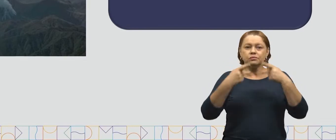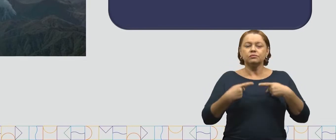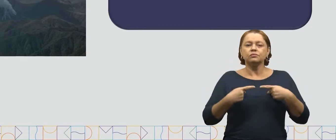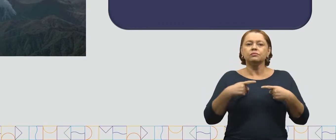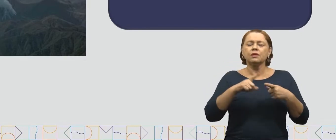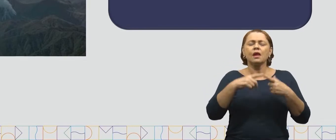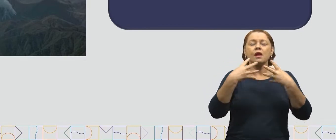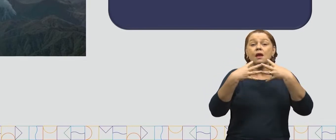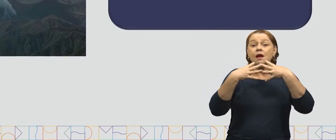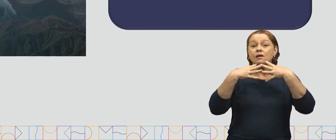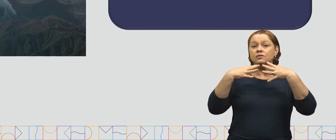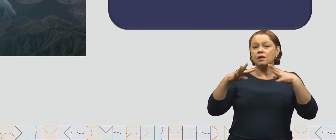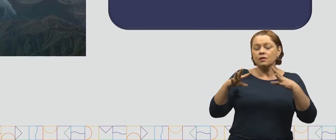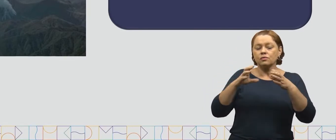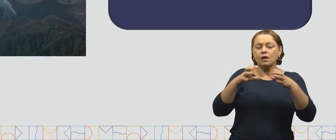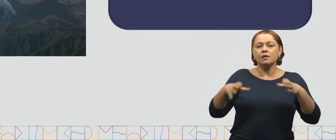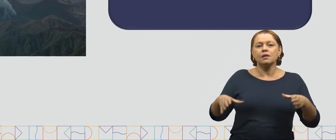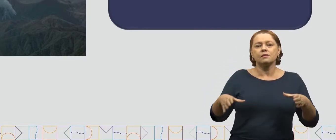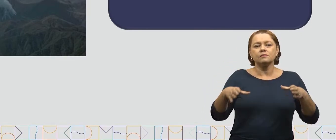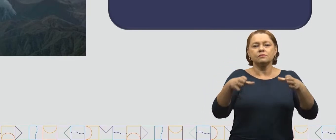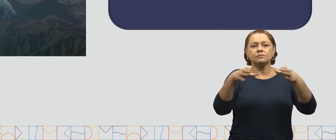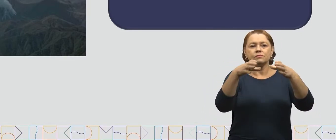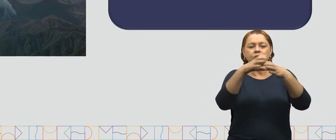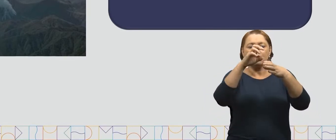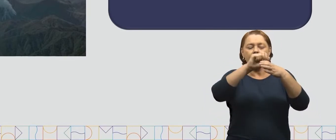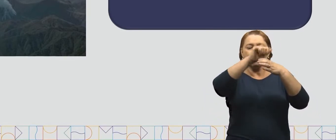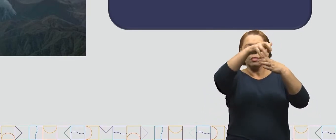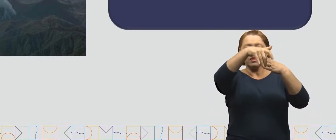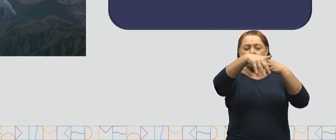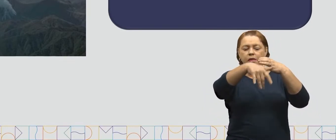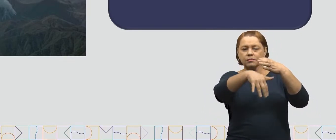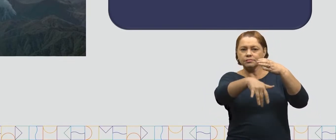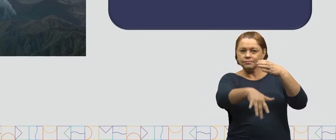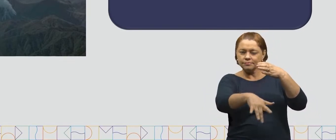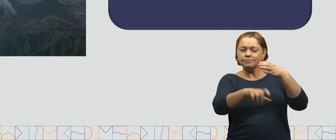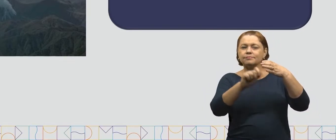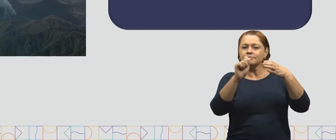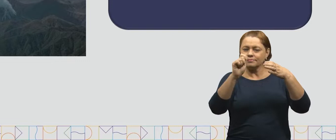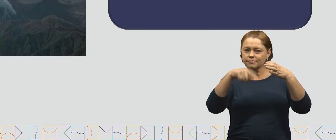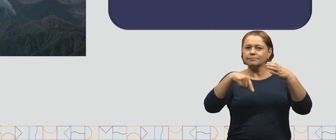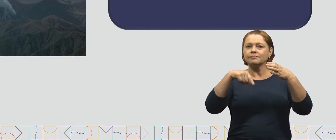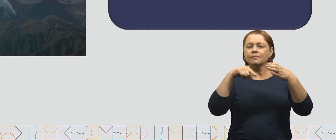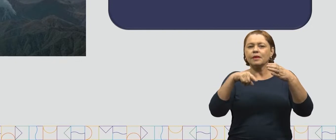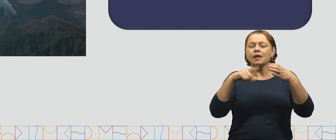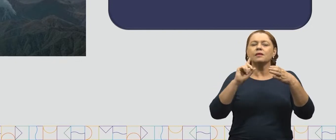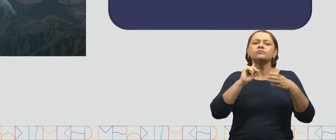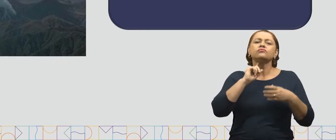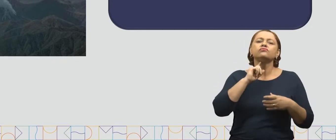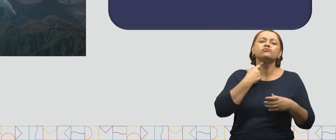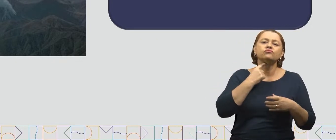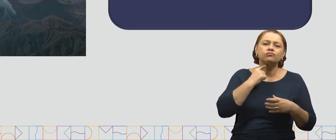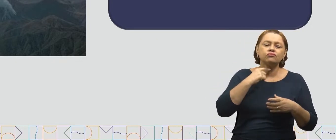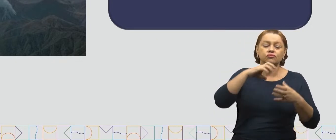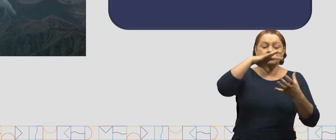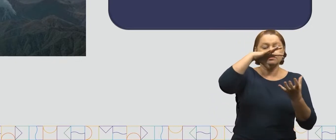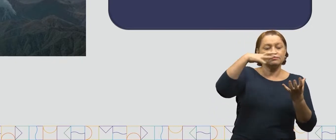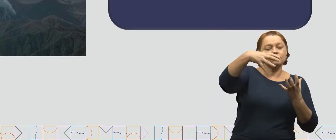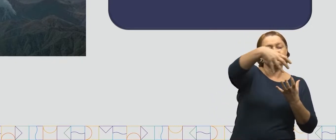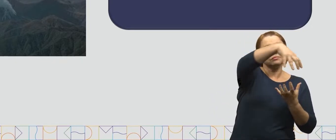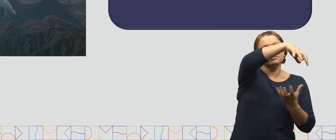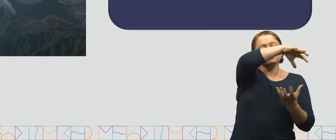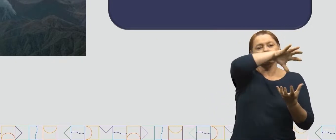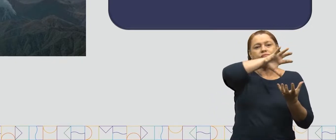fontes naturais, como vulcões, que também podem ser denominadas de poluentes